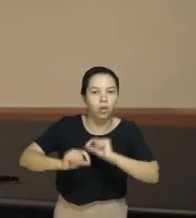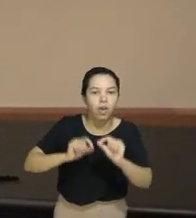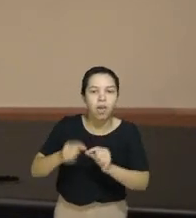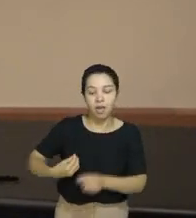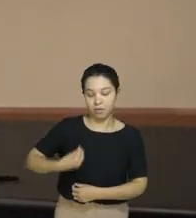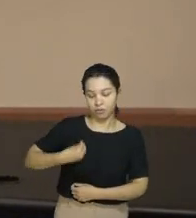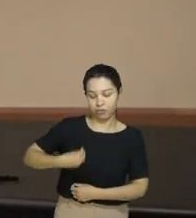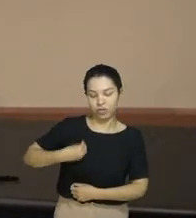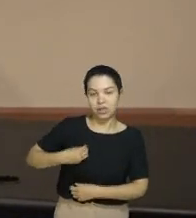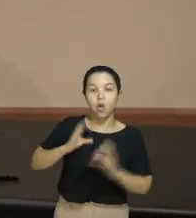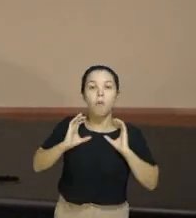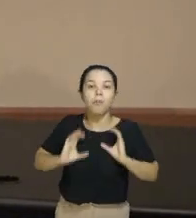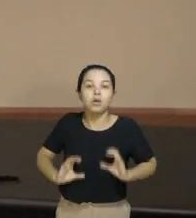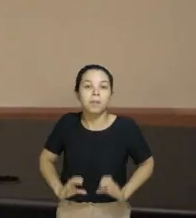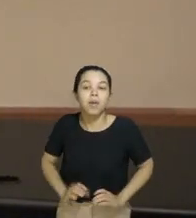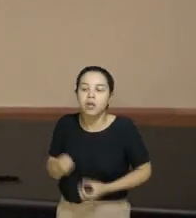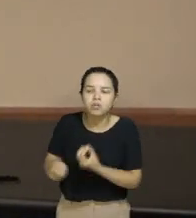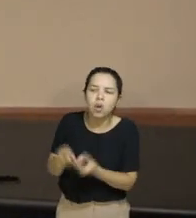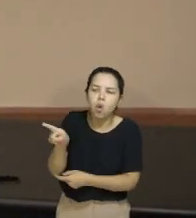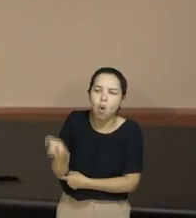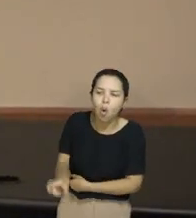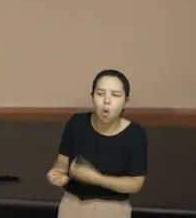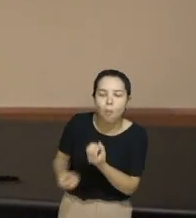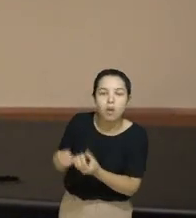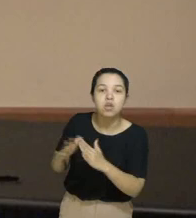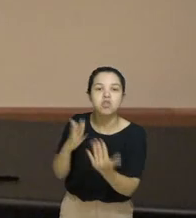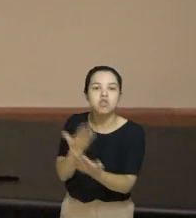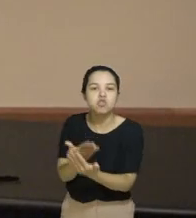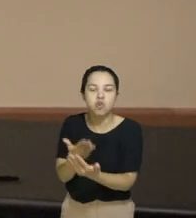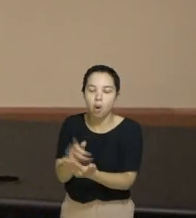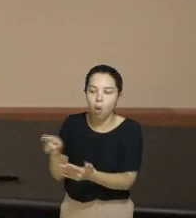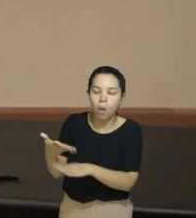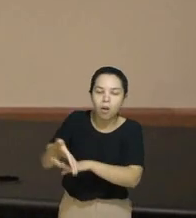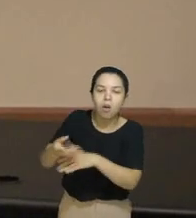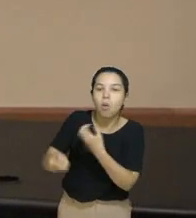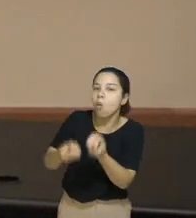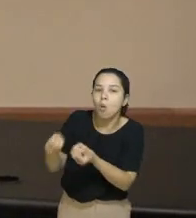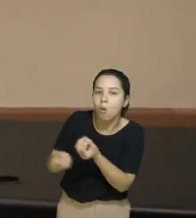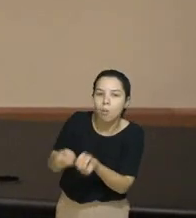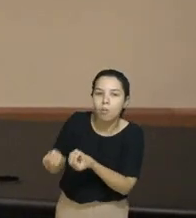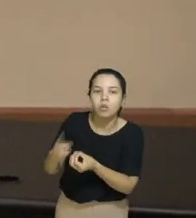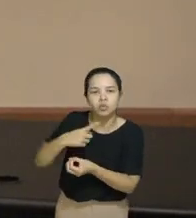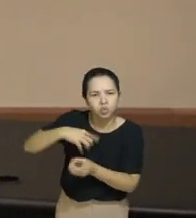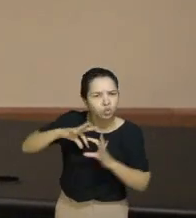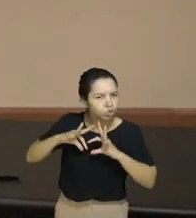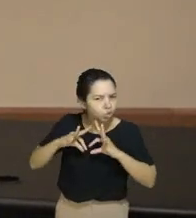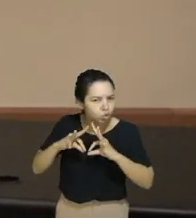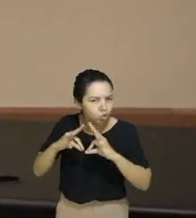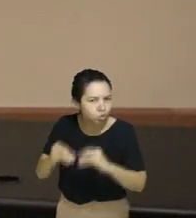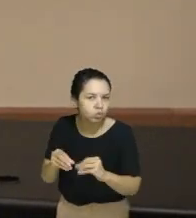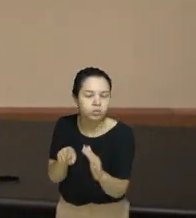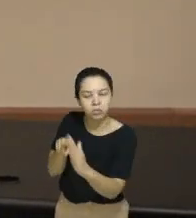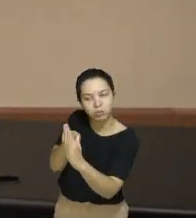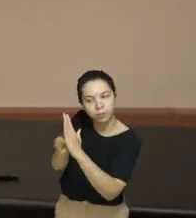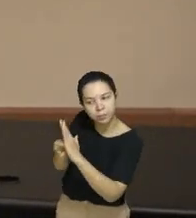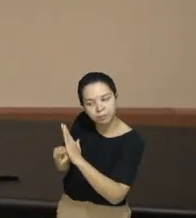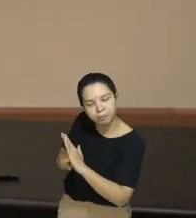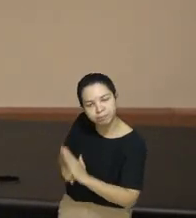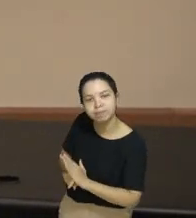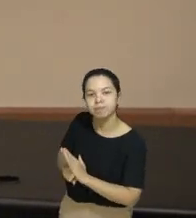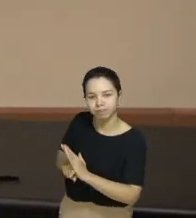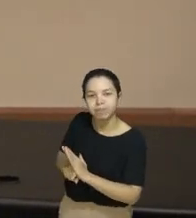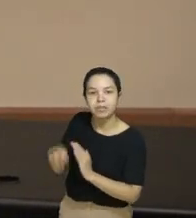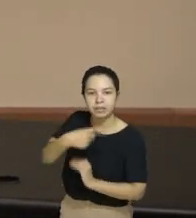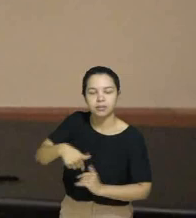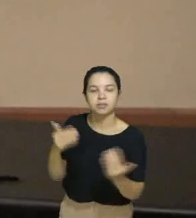o comportamento, como é que é a vida escolar, tudo isso é pesquisado. E a gente faz os testes, que vão mostrar esse